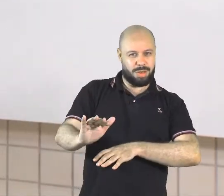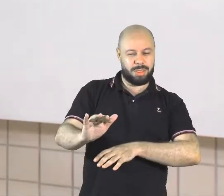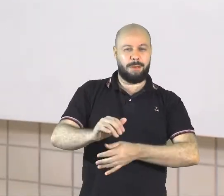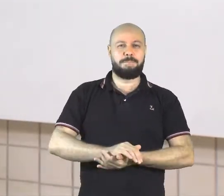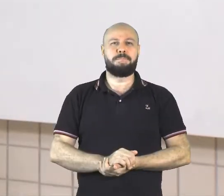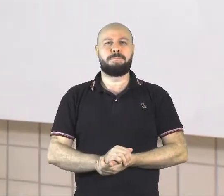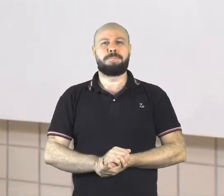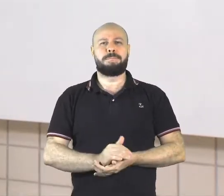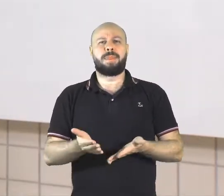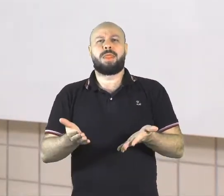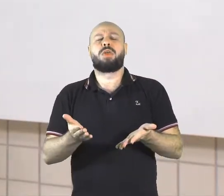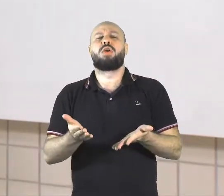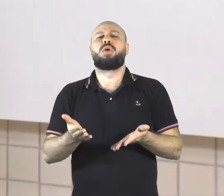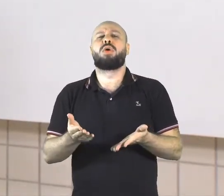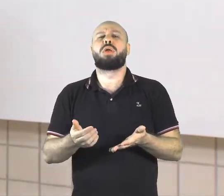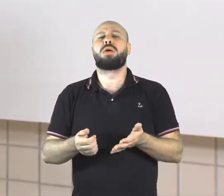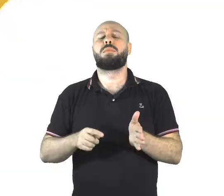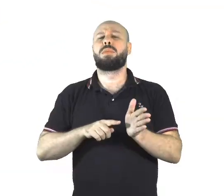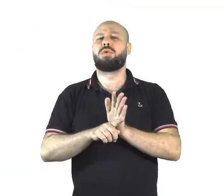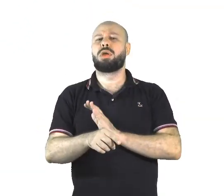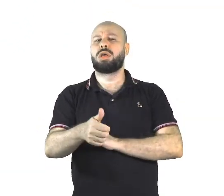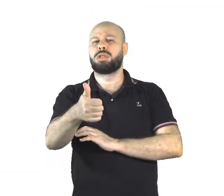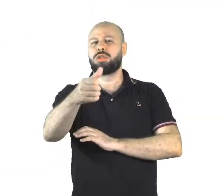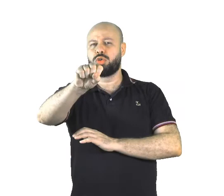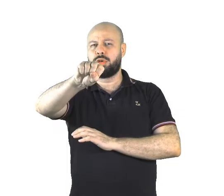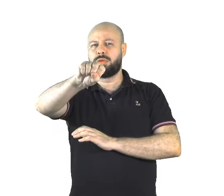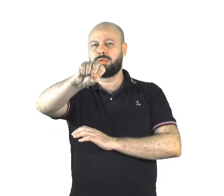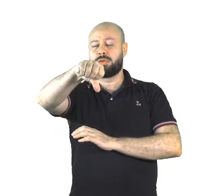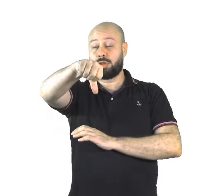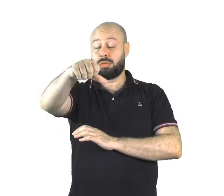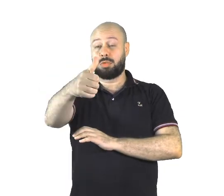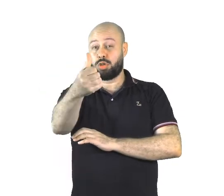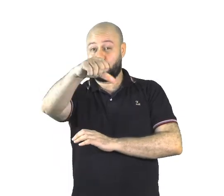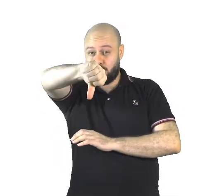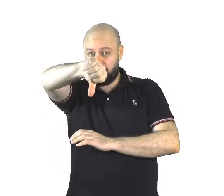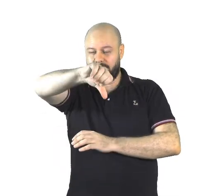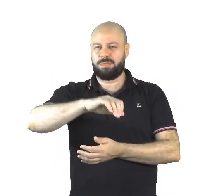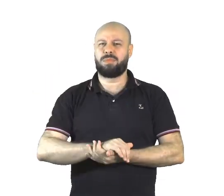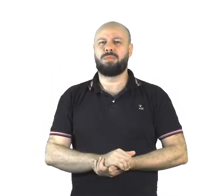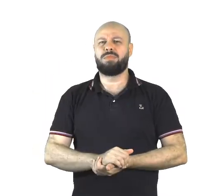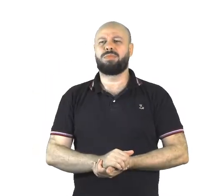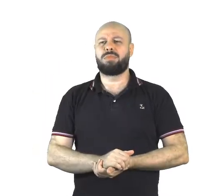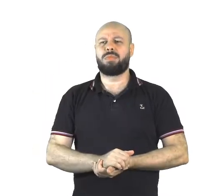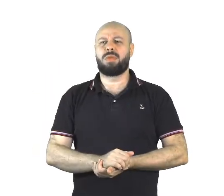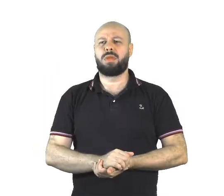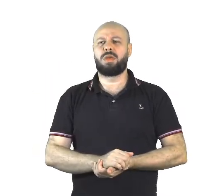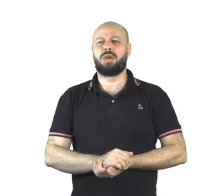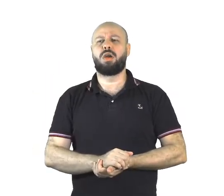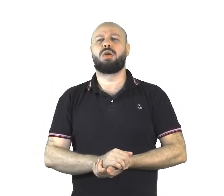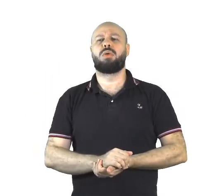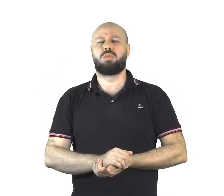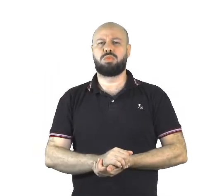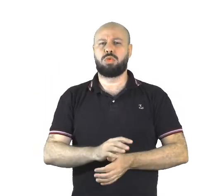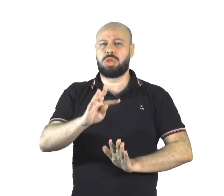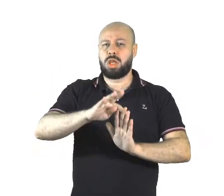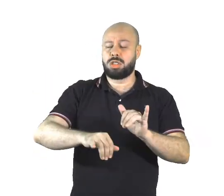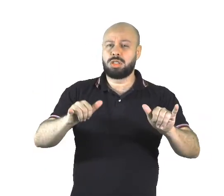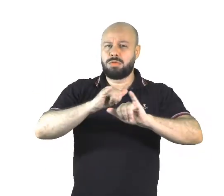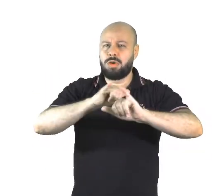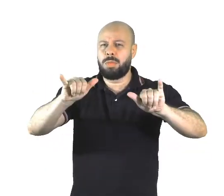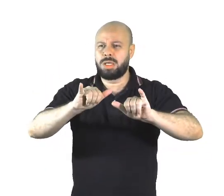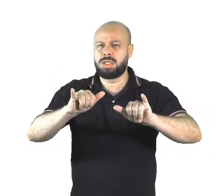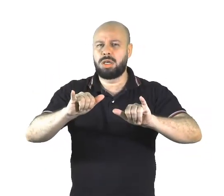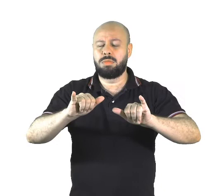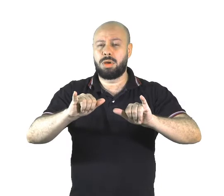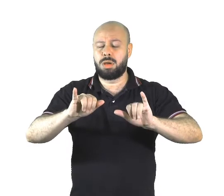que você vai fazer com a questão 19? O texto informativo, ele tem o objetivo de relatar algo que